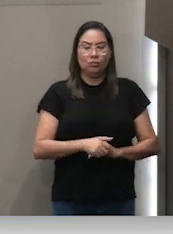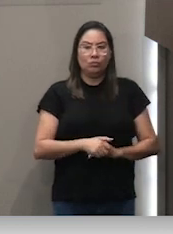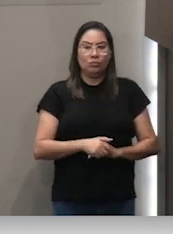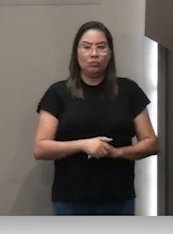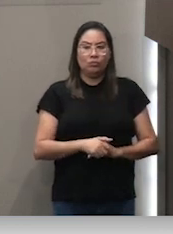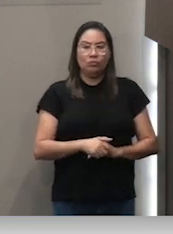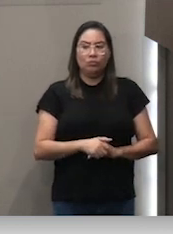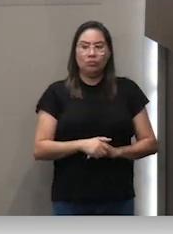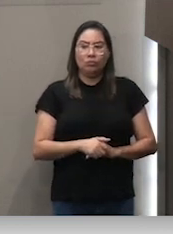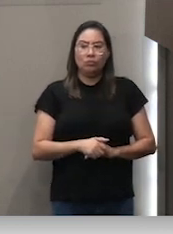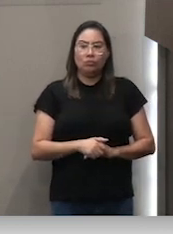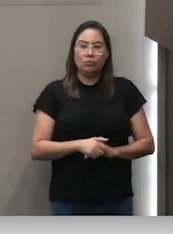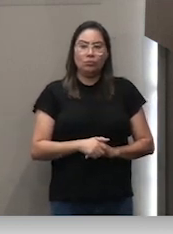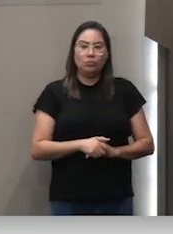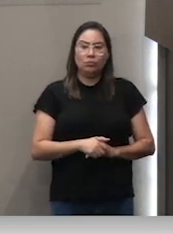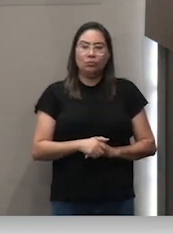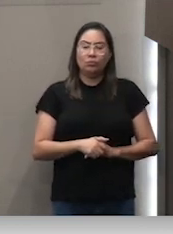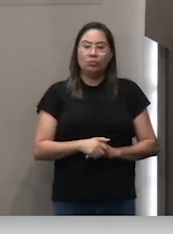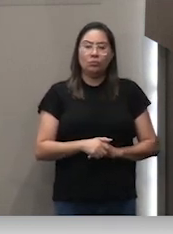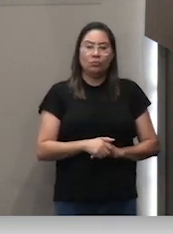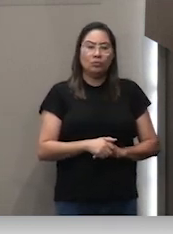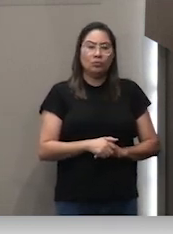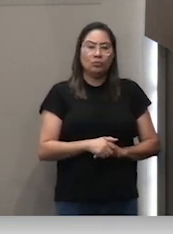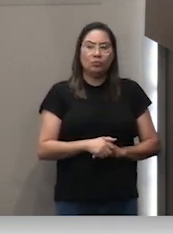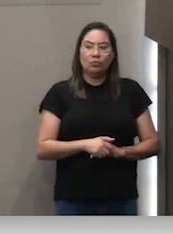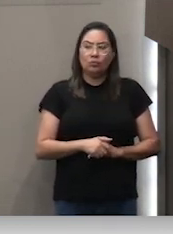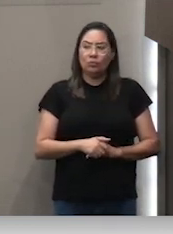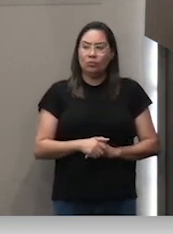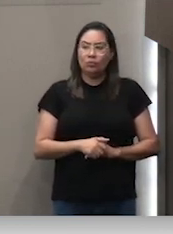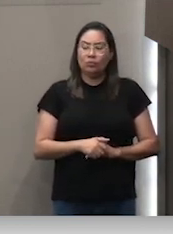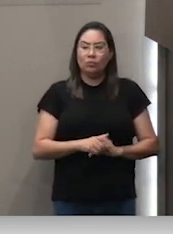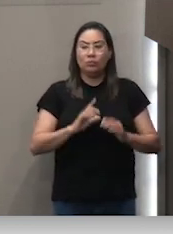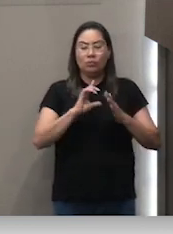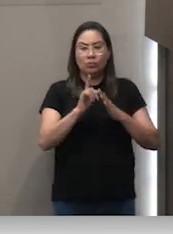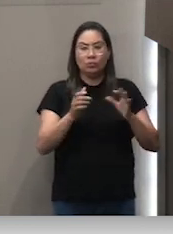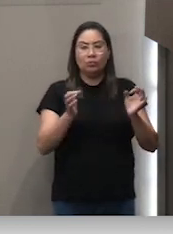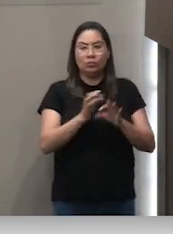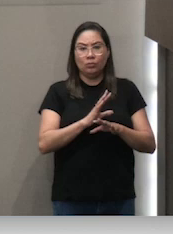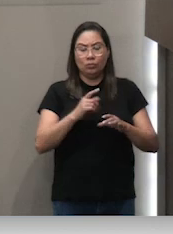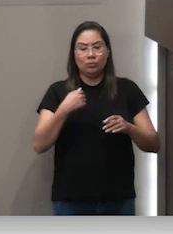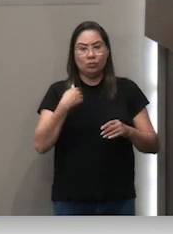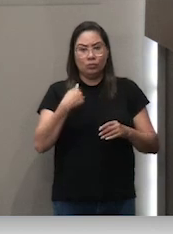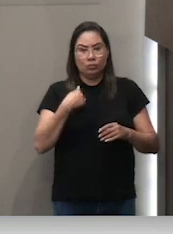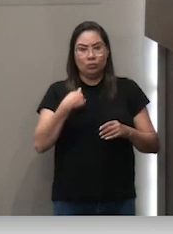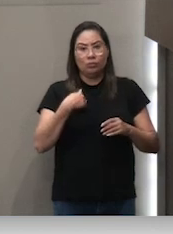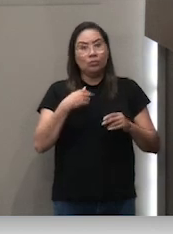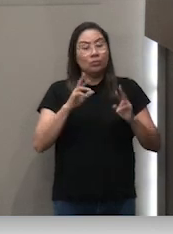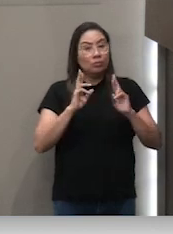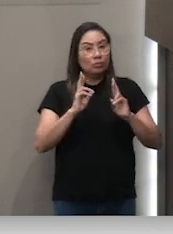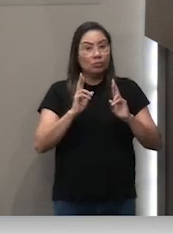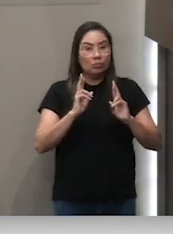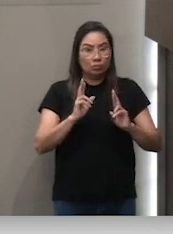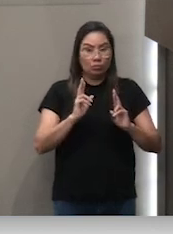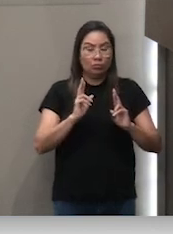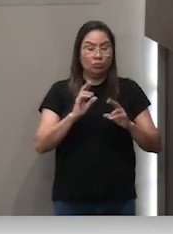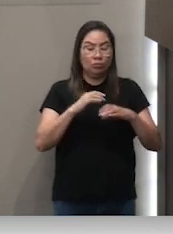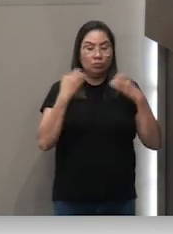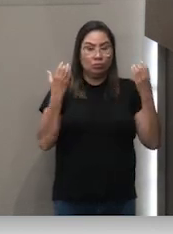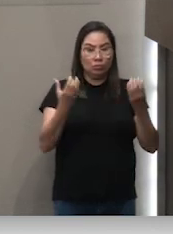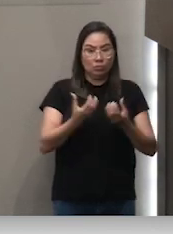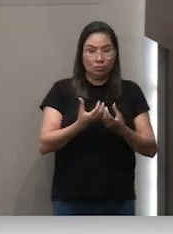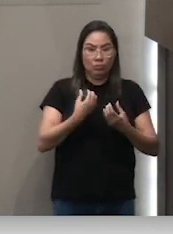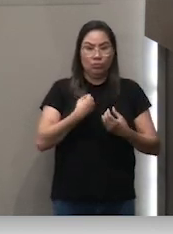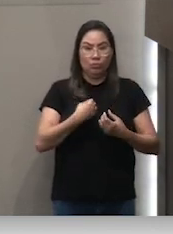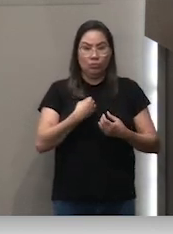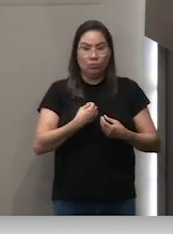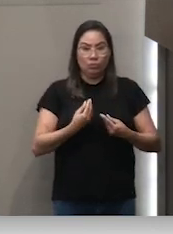vereador Tiaquinho não está aqui, mas depois de pronto eu espero que a comunidade que está recebendo essas obras